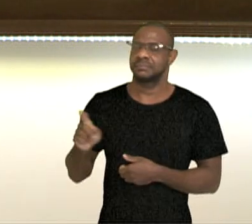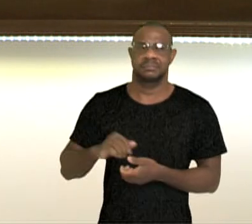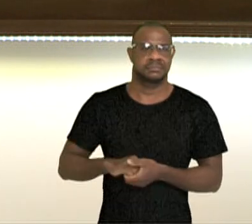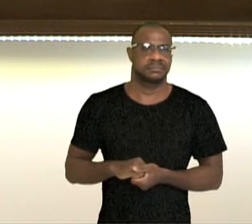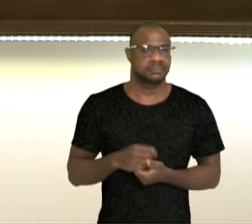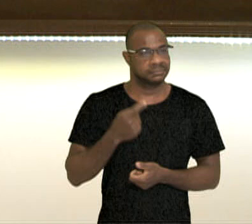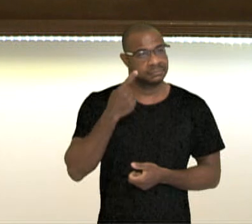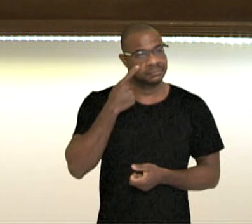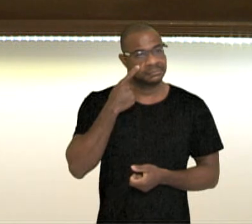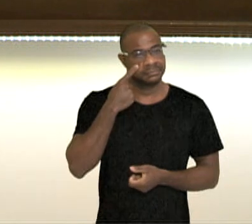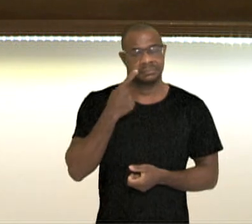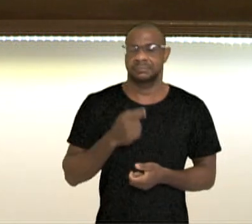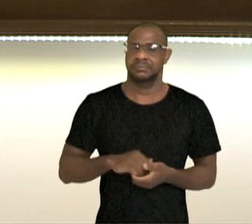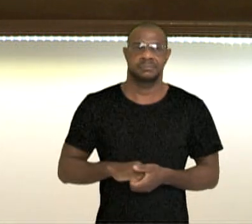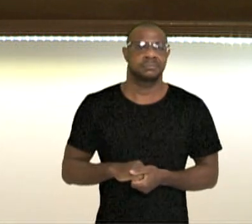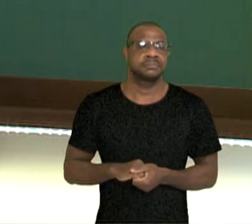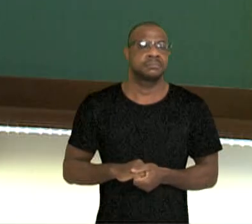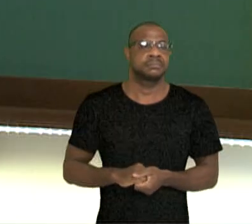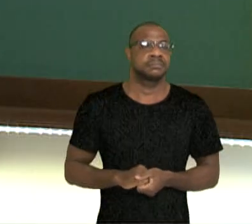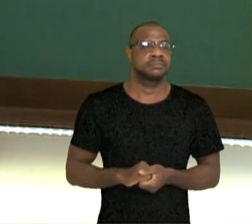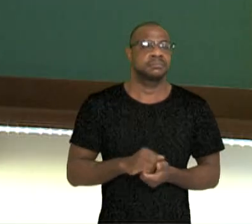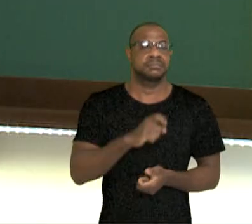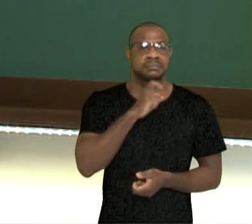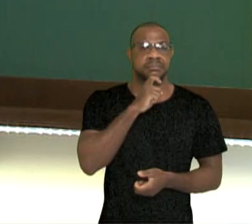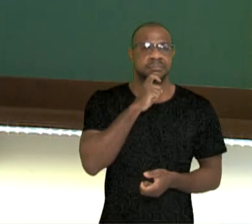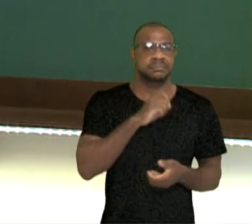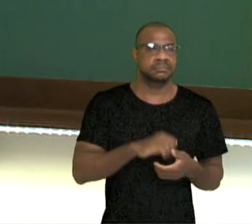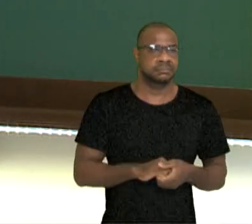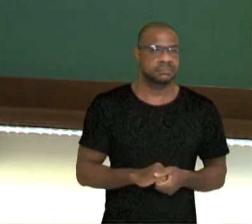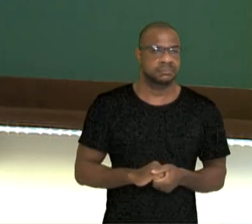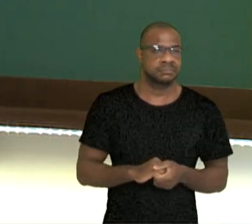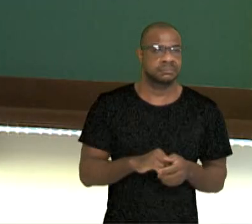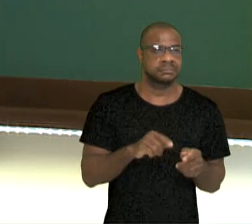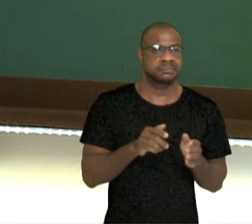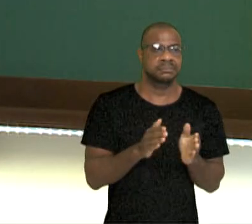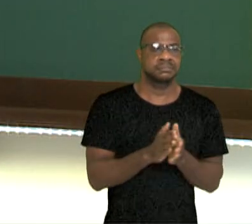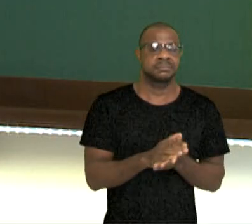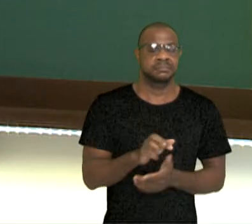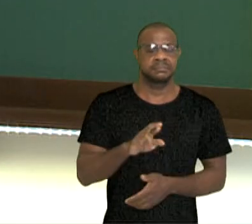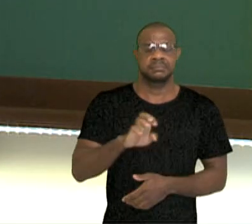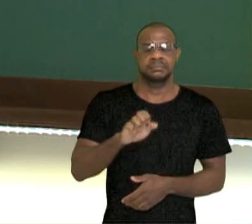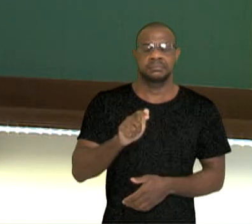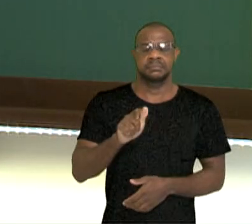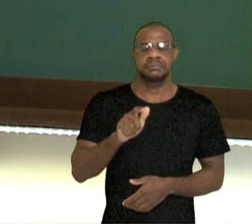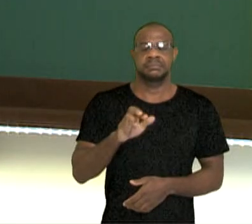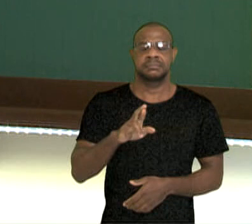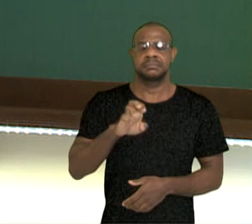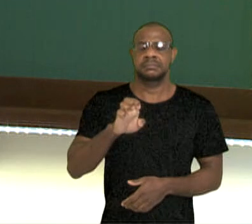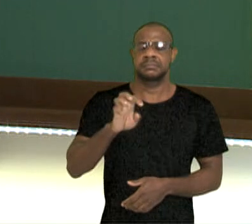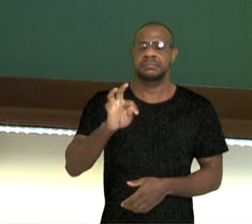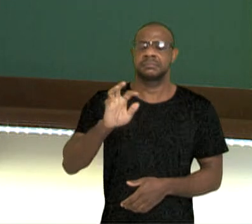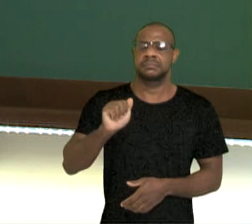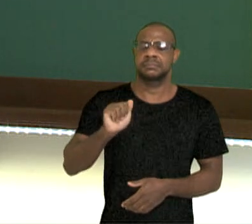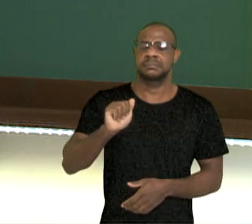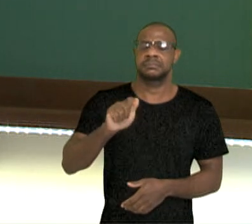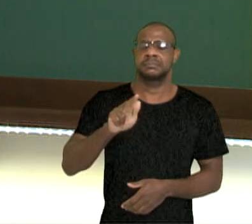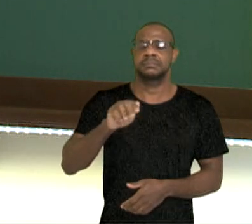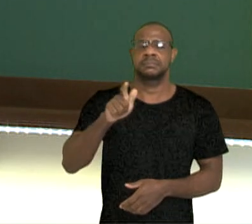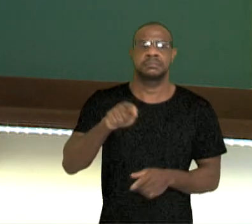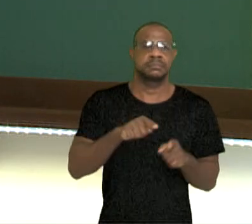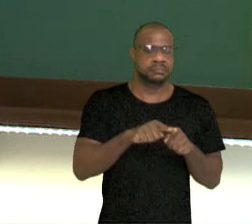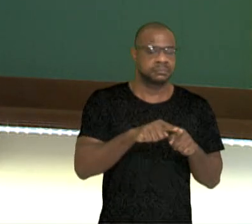lá conferir? Então aqui, ó, esse aqui é um bloco retangular. É o mesmo formato, né, da caixa,